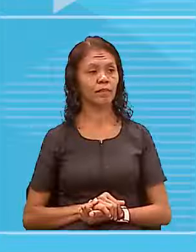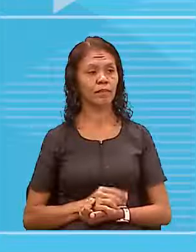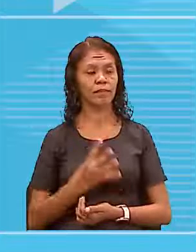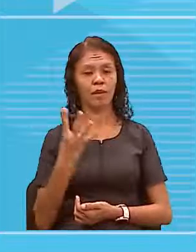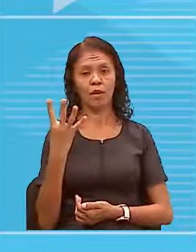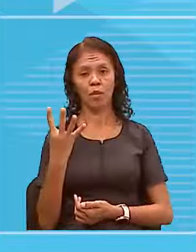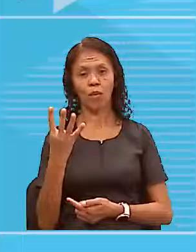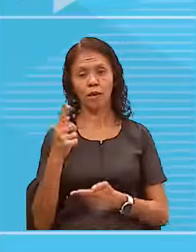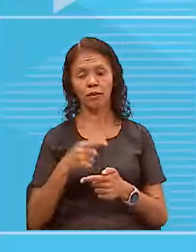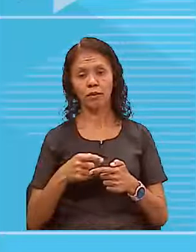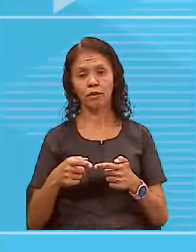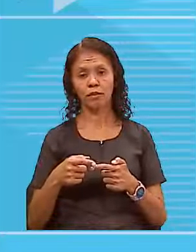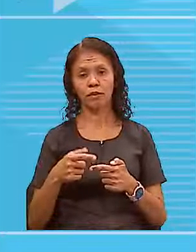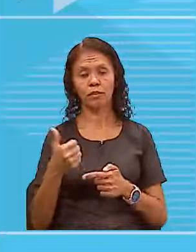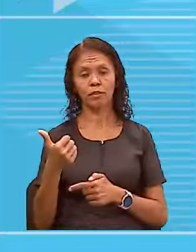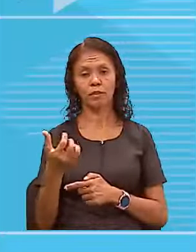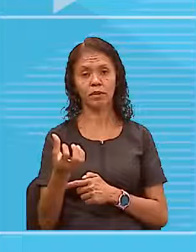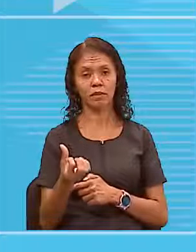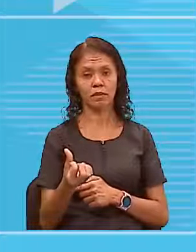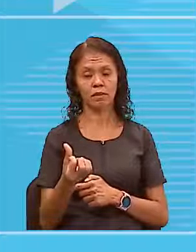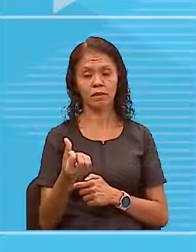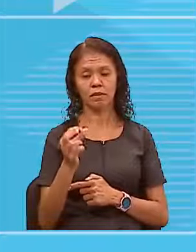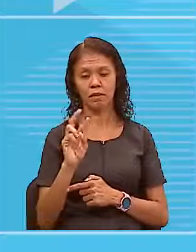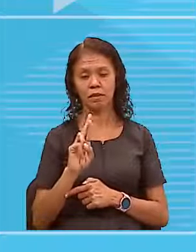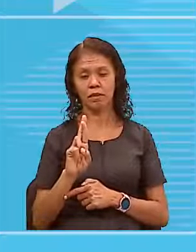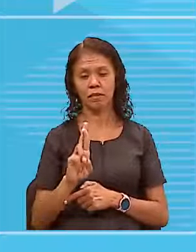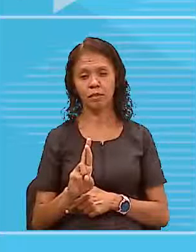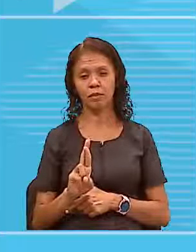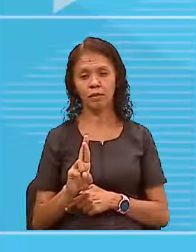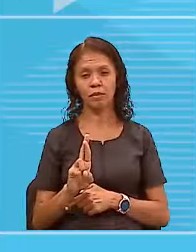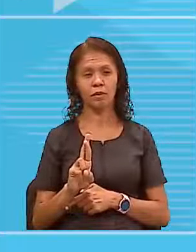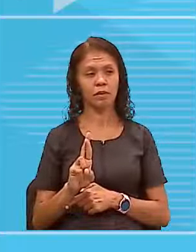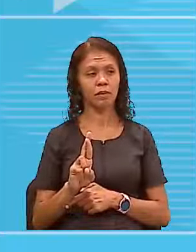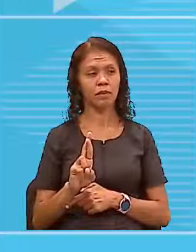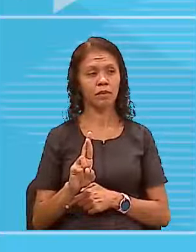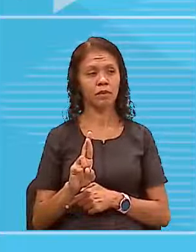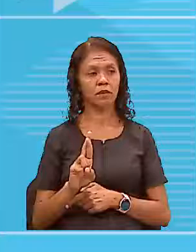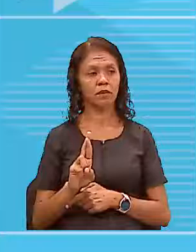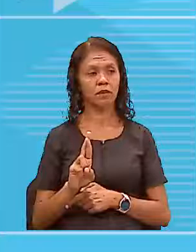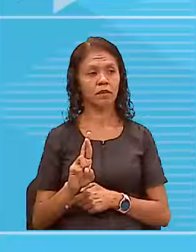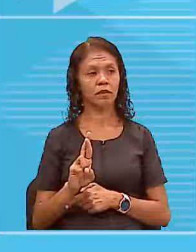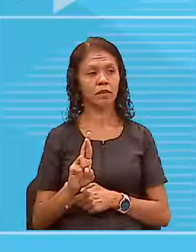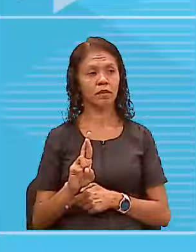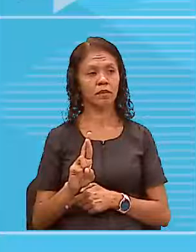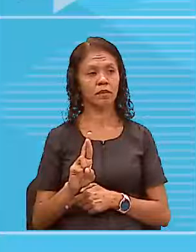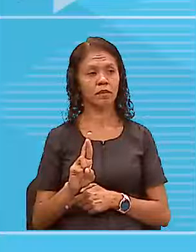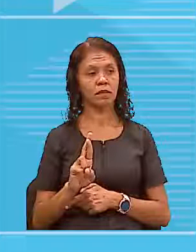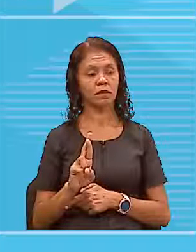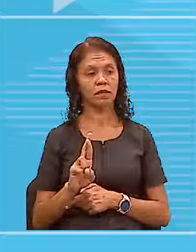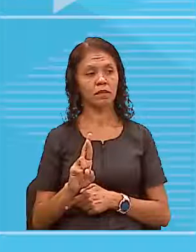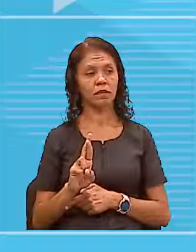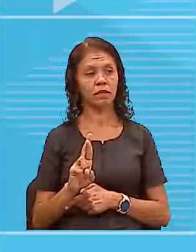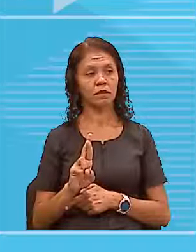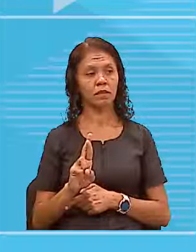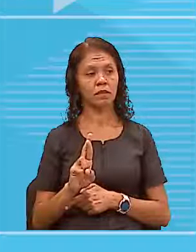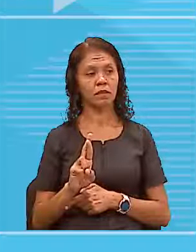16, vocês continuam. Olha, 4 dividido para 16 vezes 100. Dá 25%.